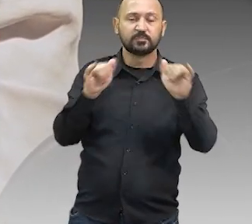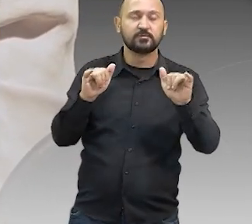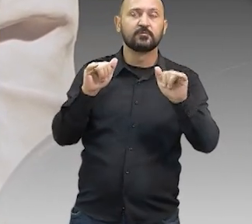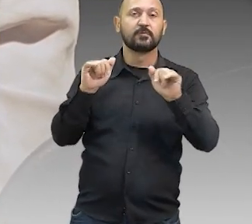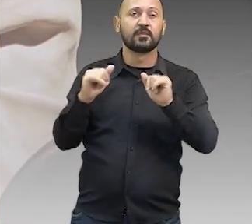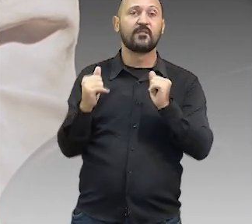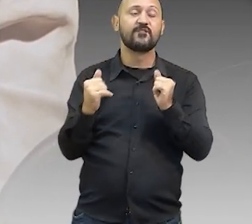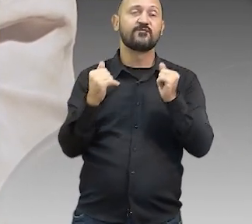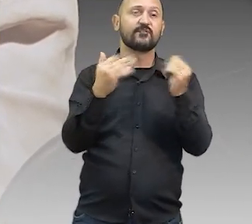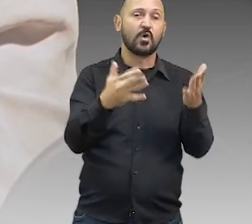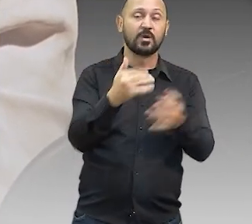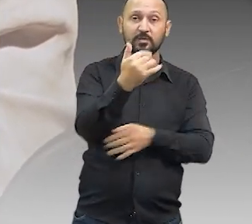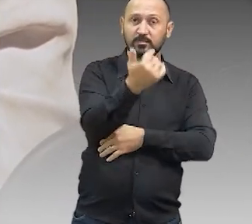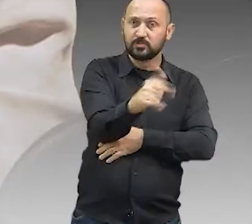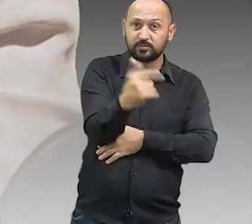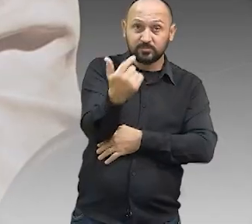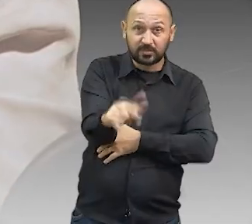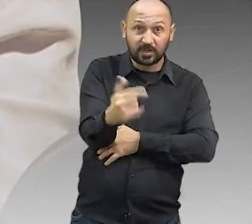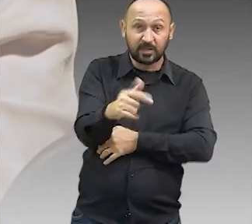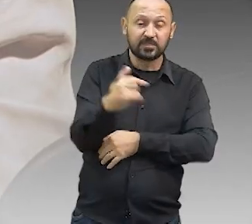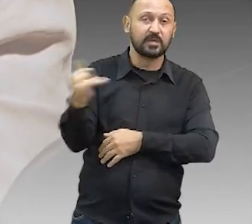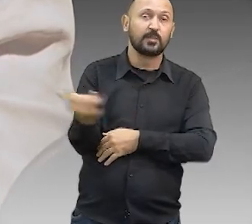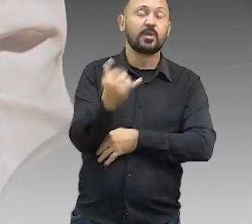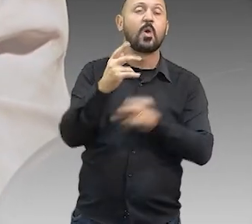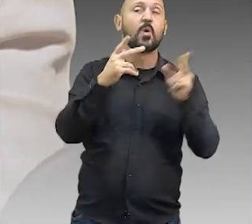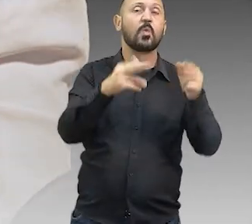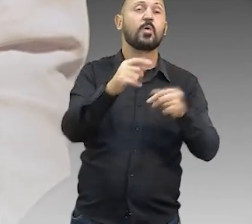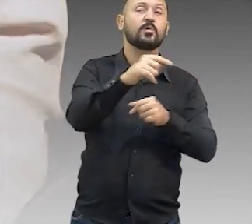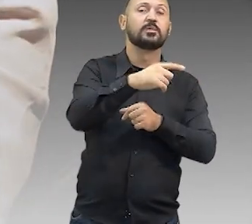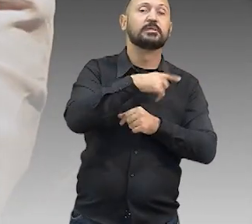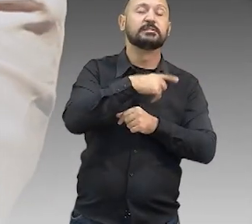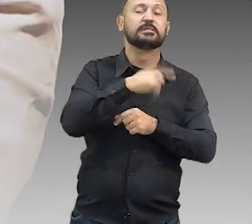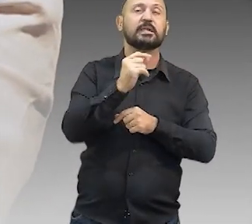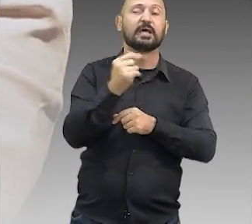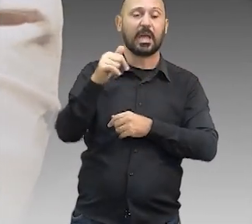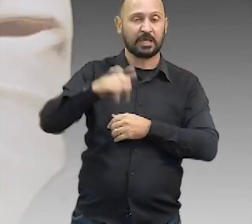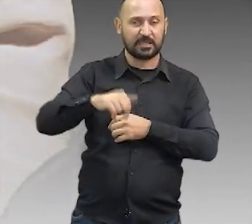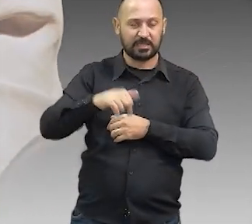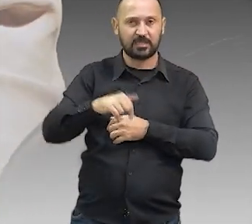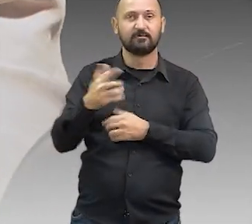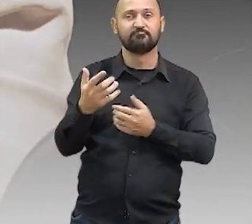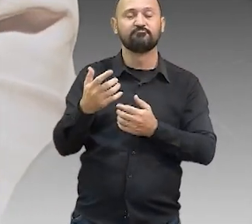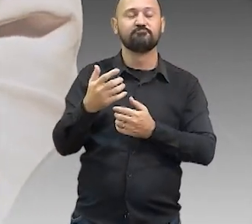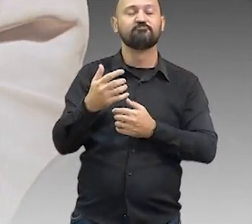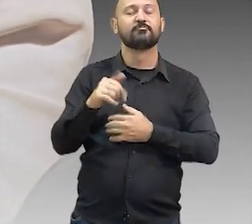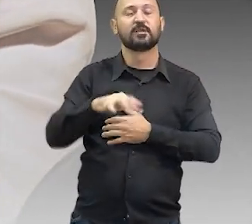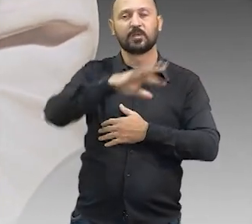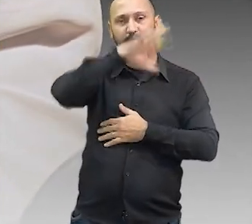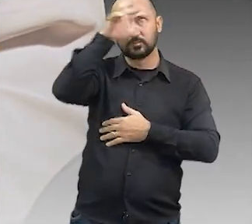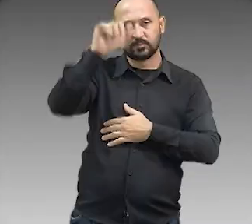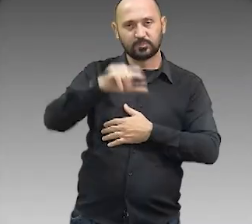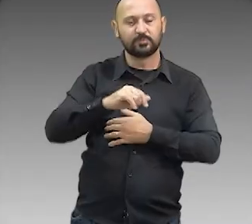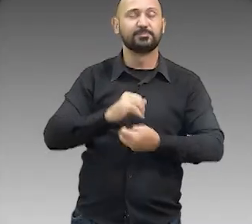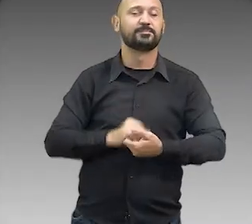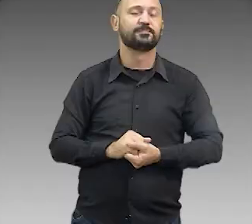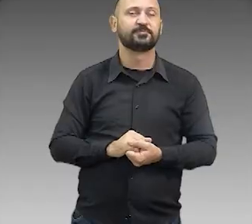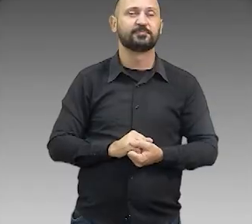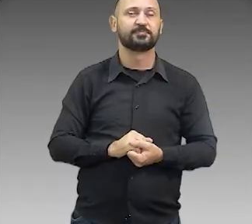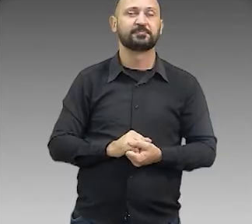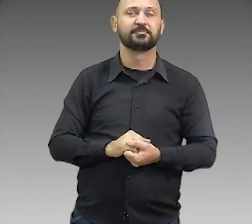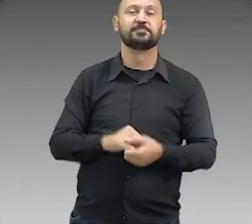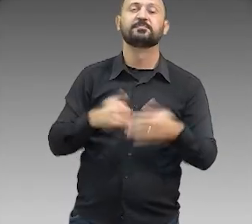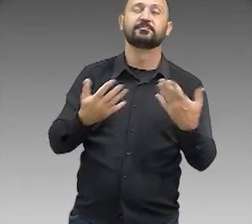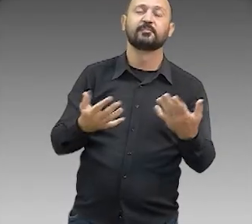fora do grande centro não tem essa importância que tem, que se teve aqui, que se tem aqui em Mato Grosso do Sul.